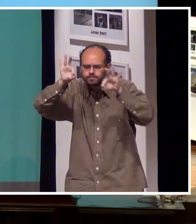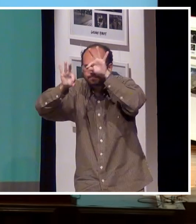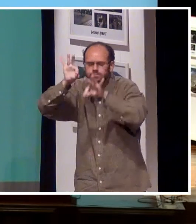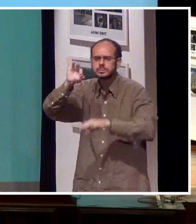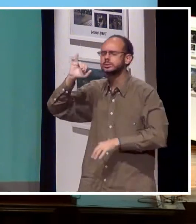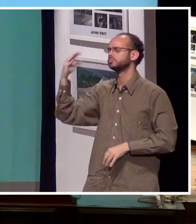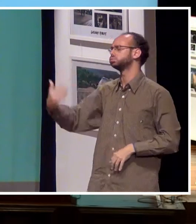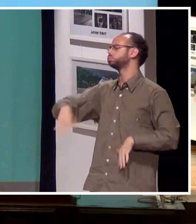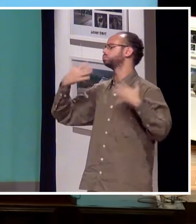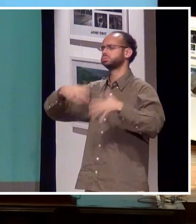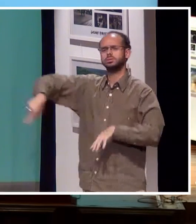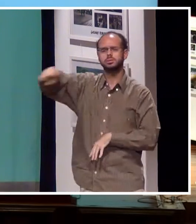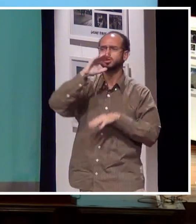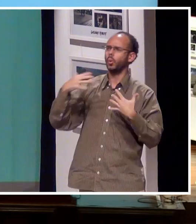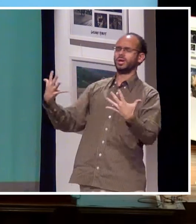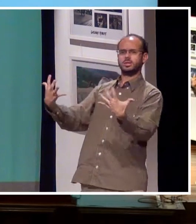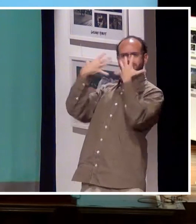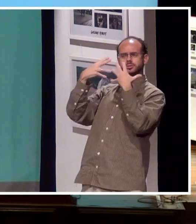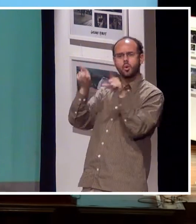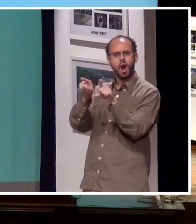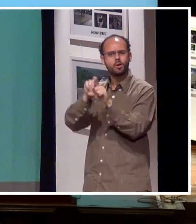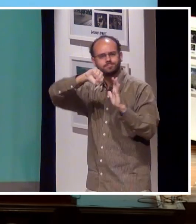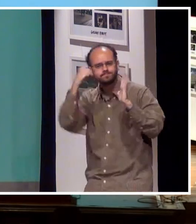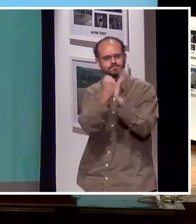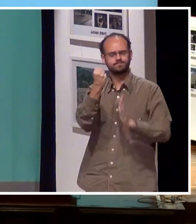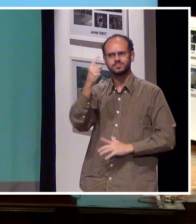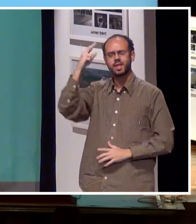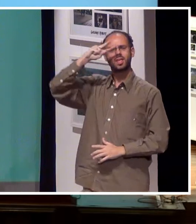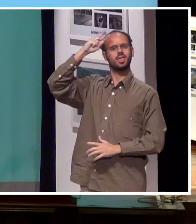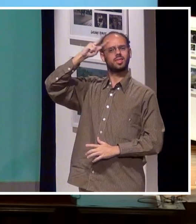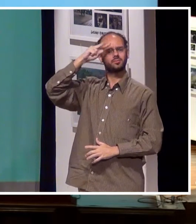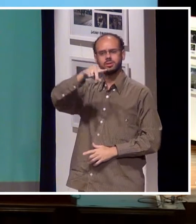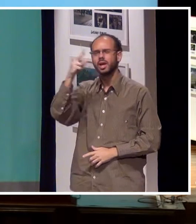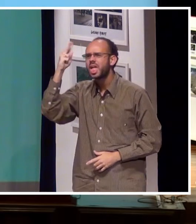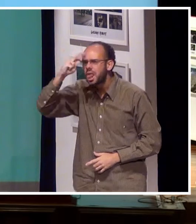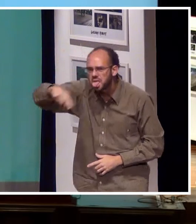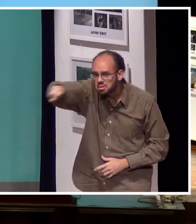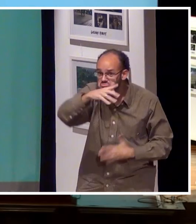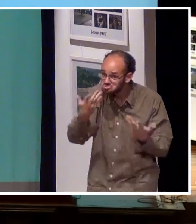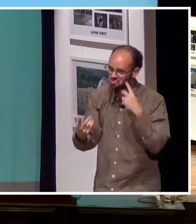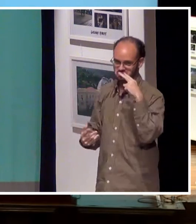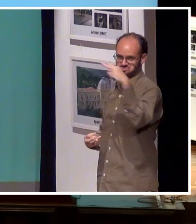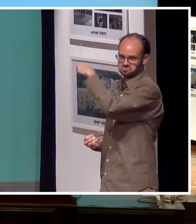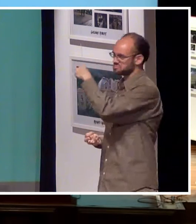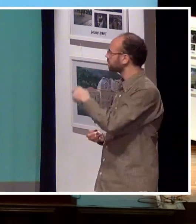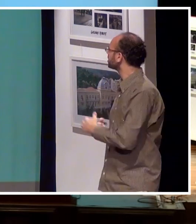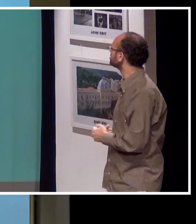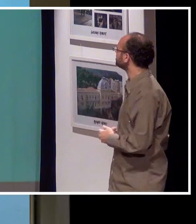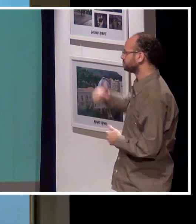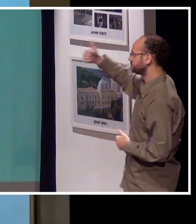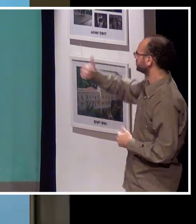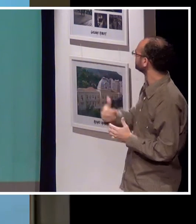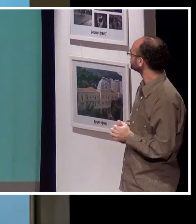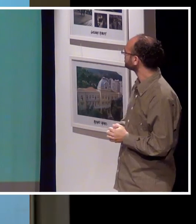até o 16º ano, nossa, muita coisa marcou, muita